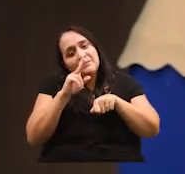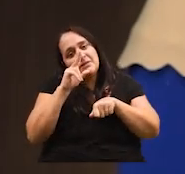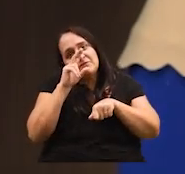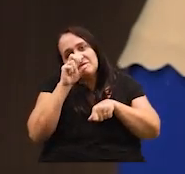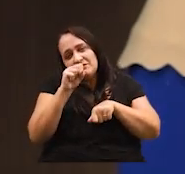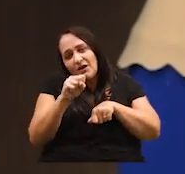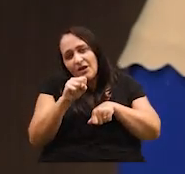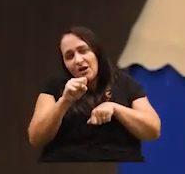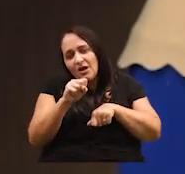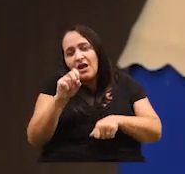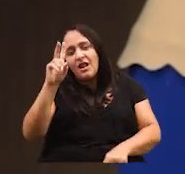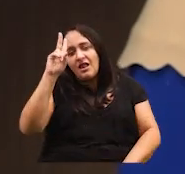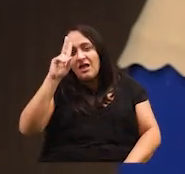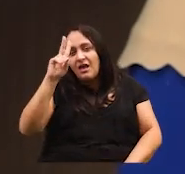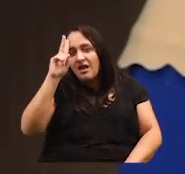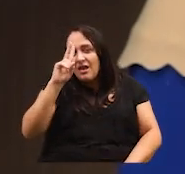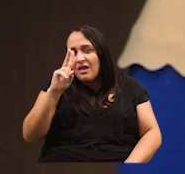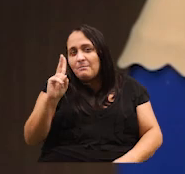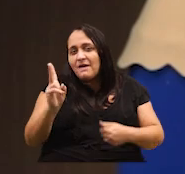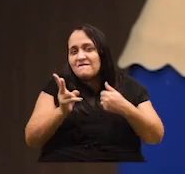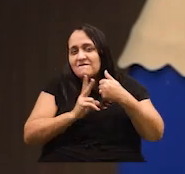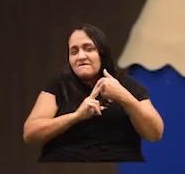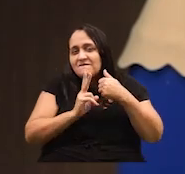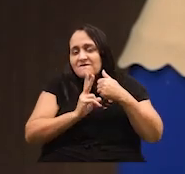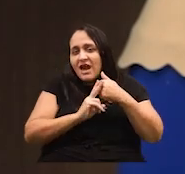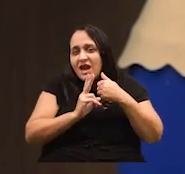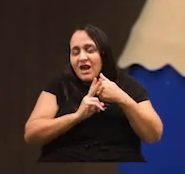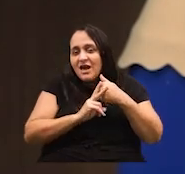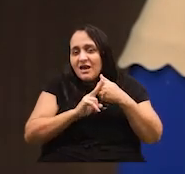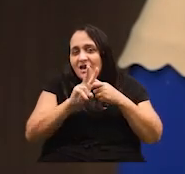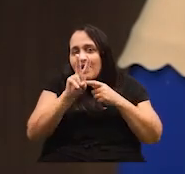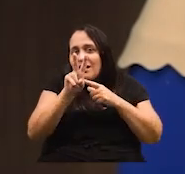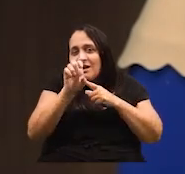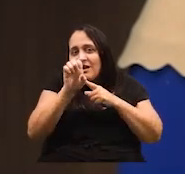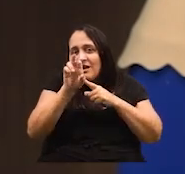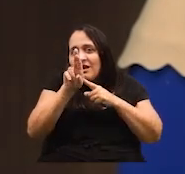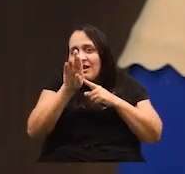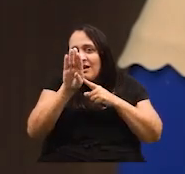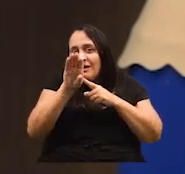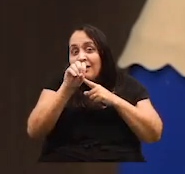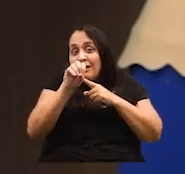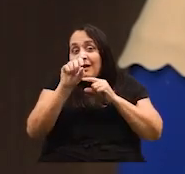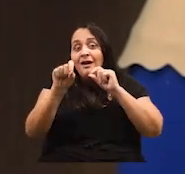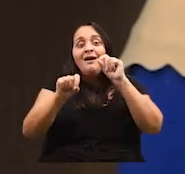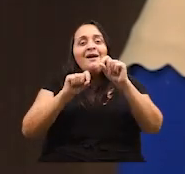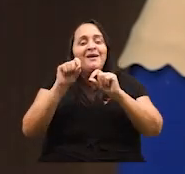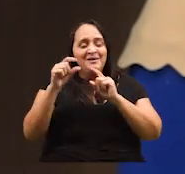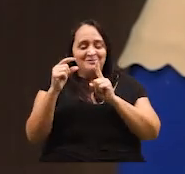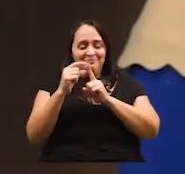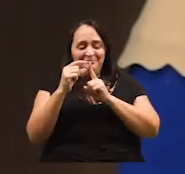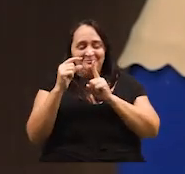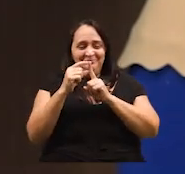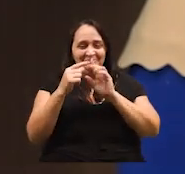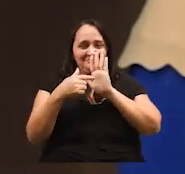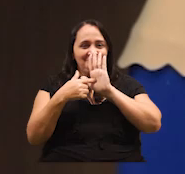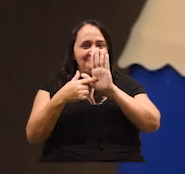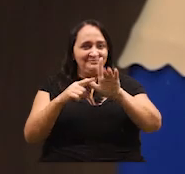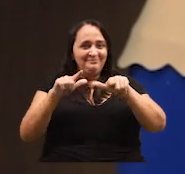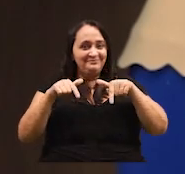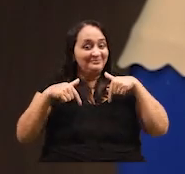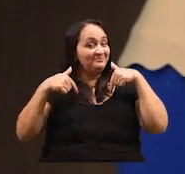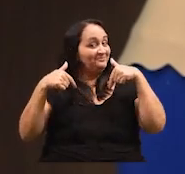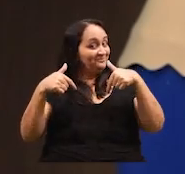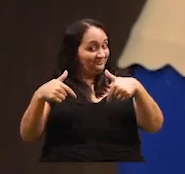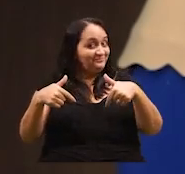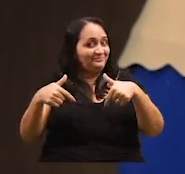está lembrado do que é verbo? Verbos são palavras que dizem para a gente a ação ou o que é que